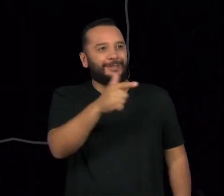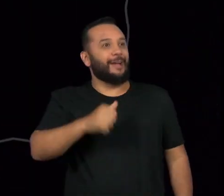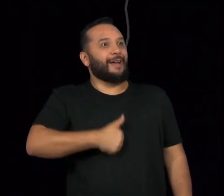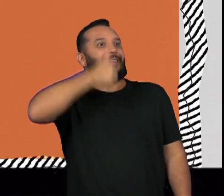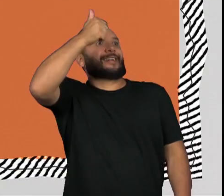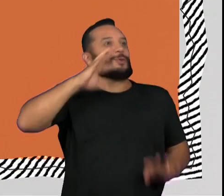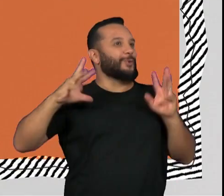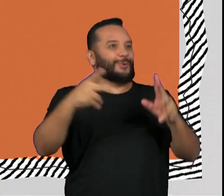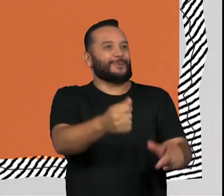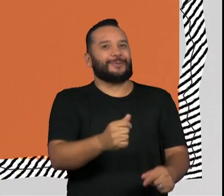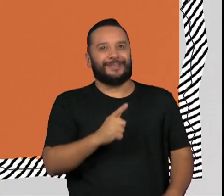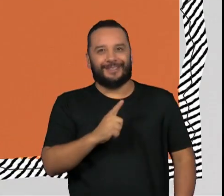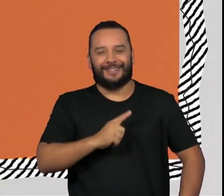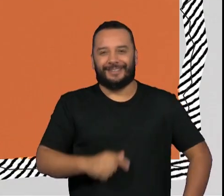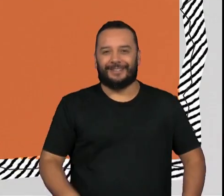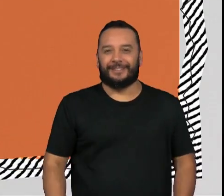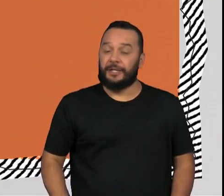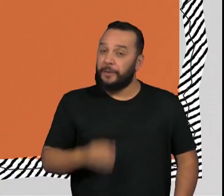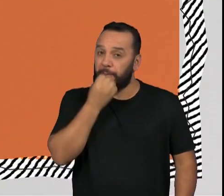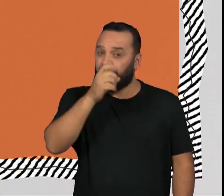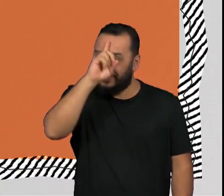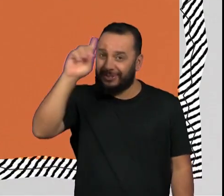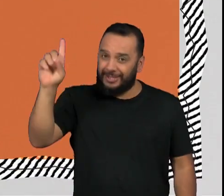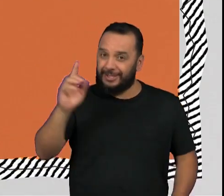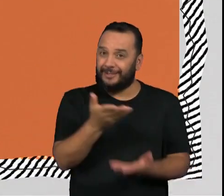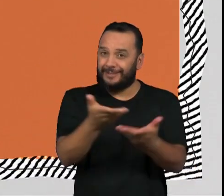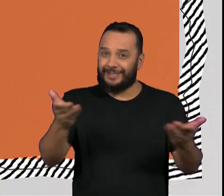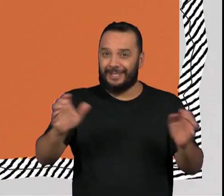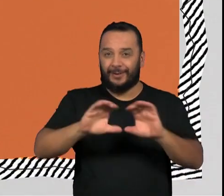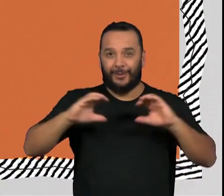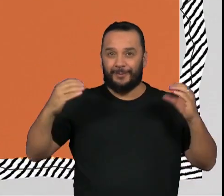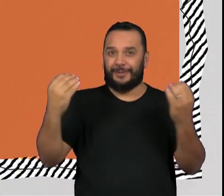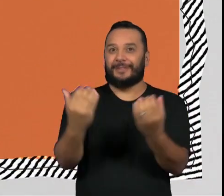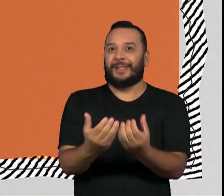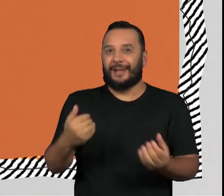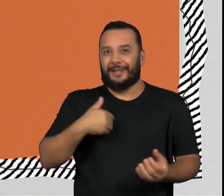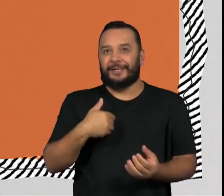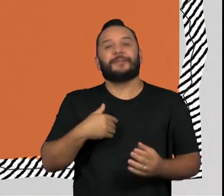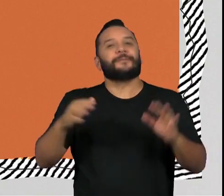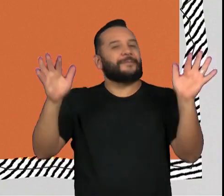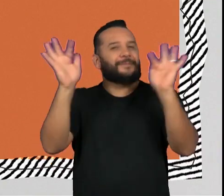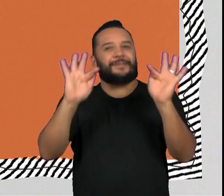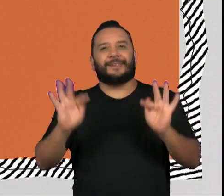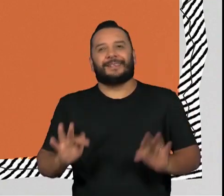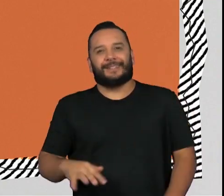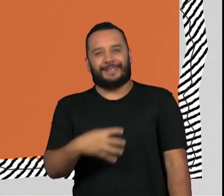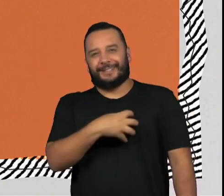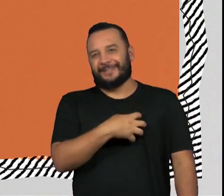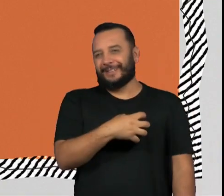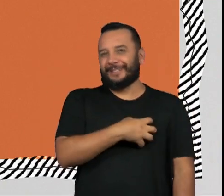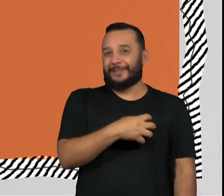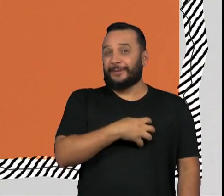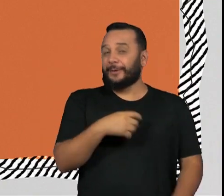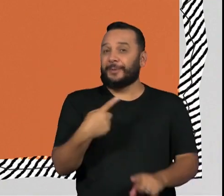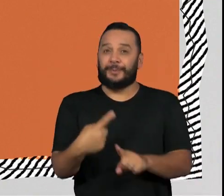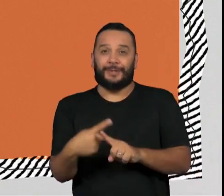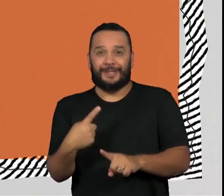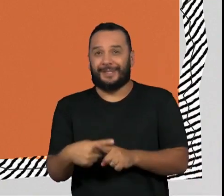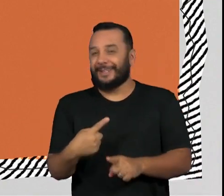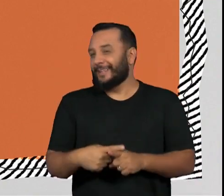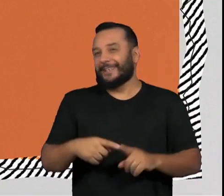né? Bom dia, comunidade. Feliz Salvador, gente. É porque